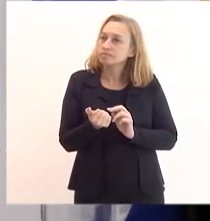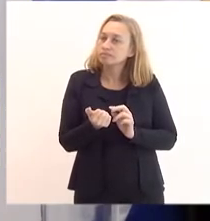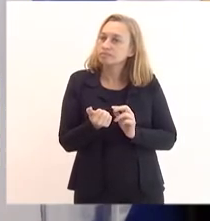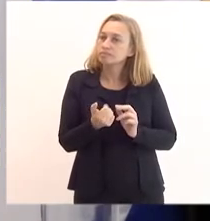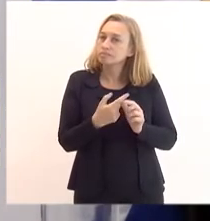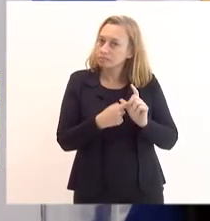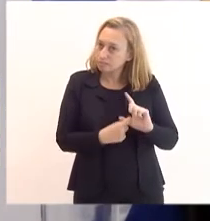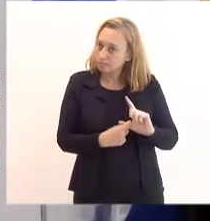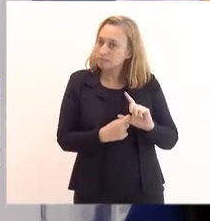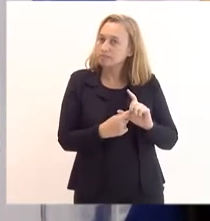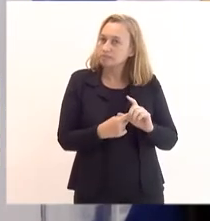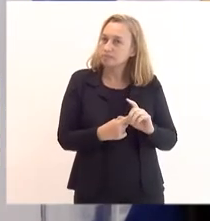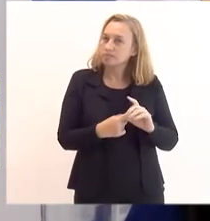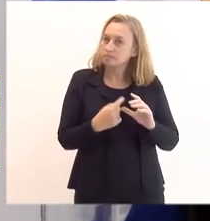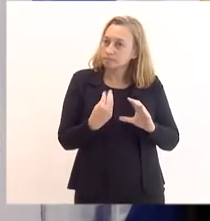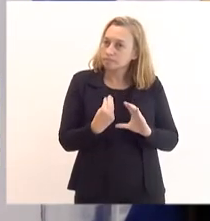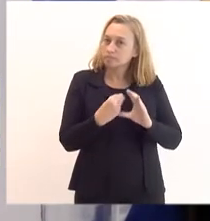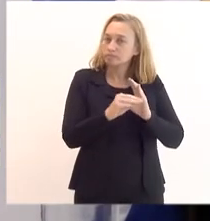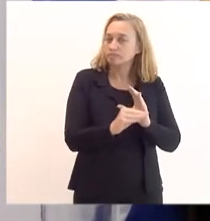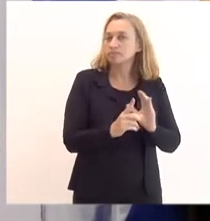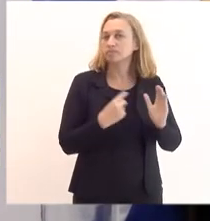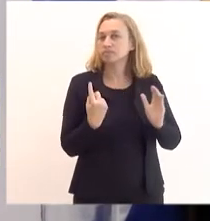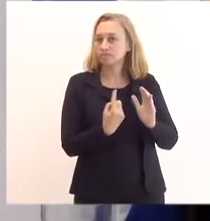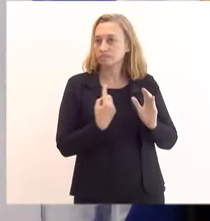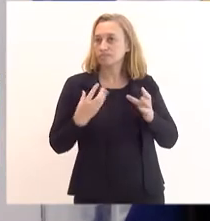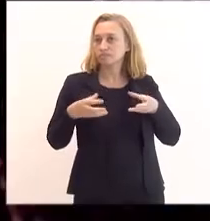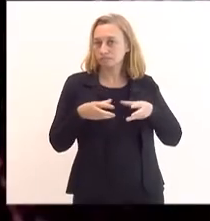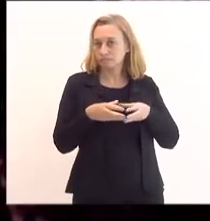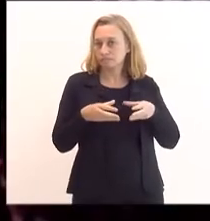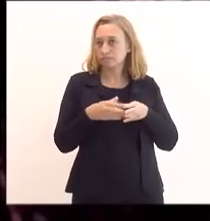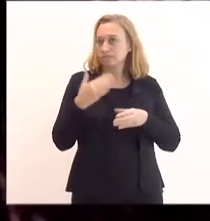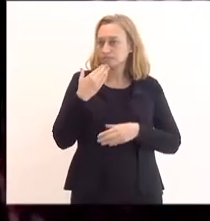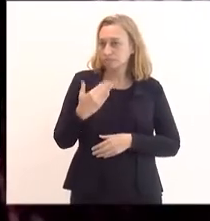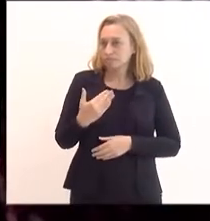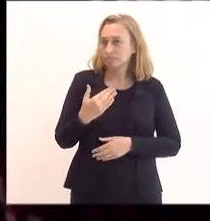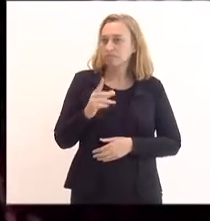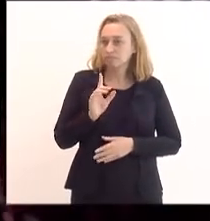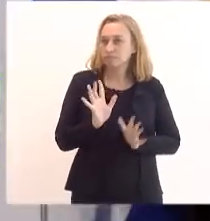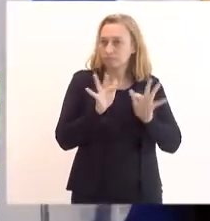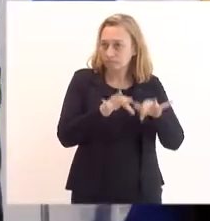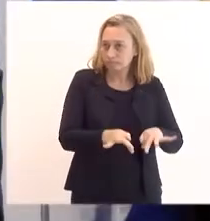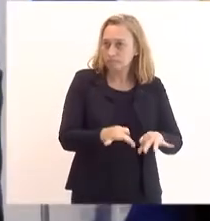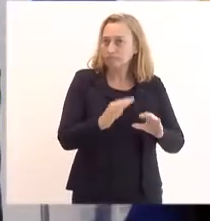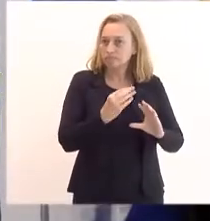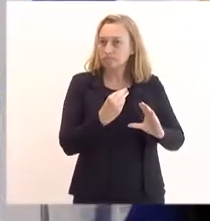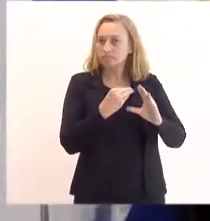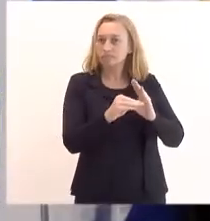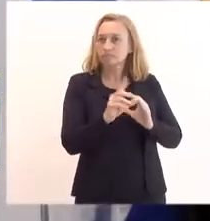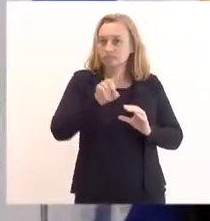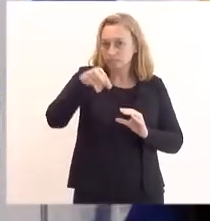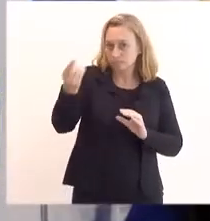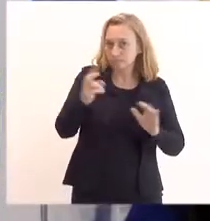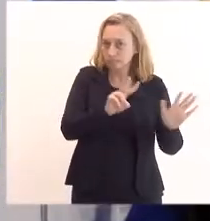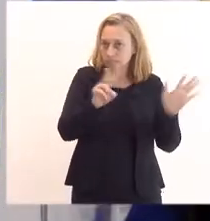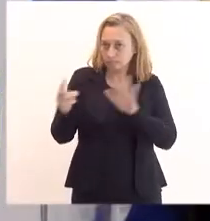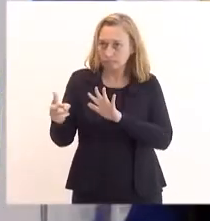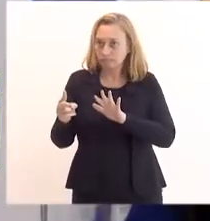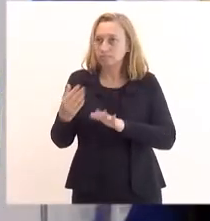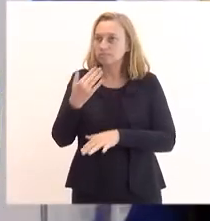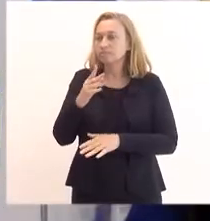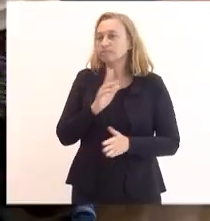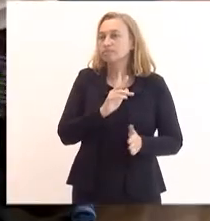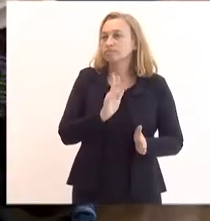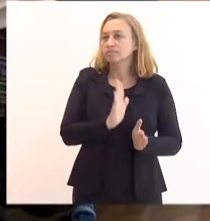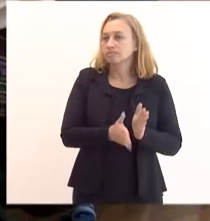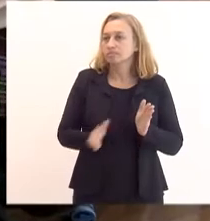pendentes para entrega aqui à nossa comissão. Por Sim, favor, a gente já está finalizando para devolver. Puder finalizar para a semana que vem? Tem Presidente, questão Sim. de ordem.